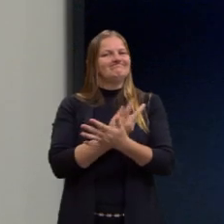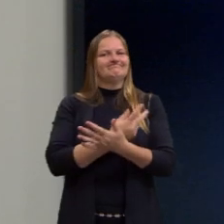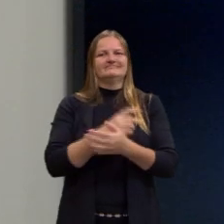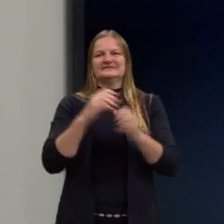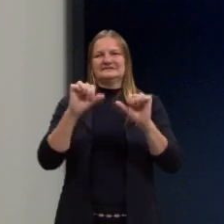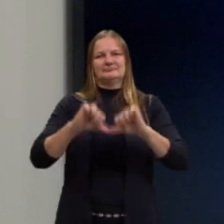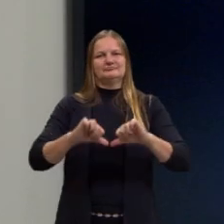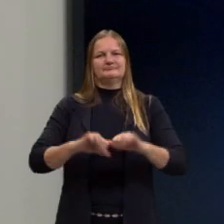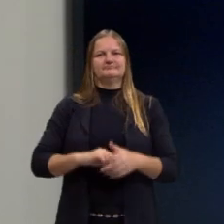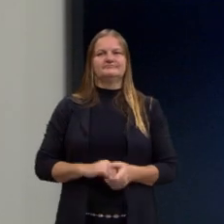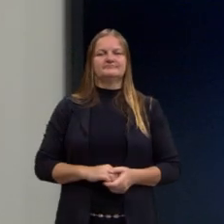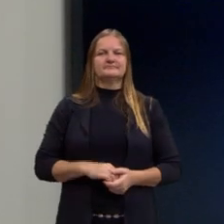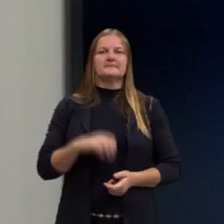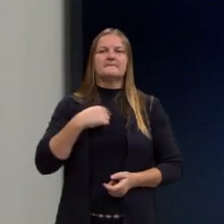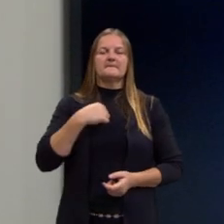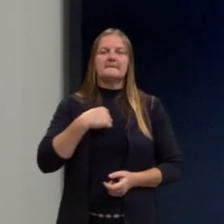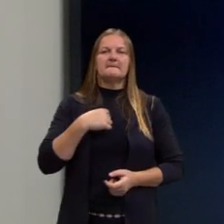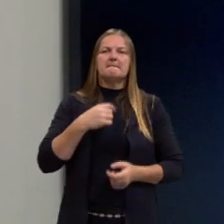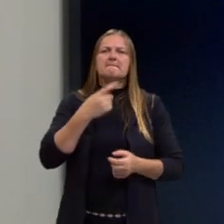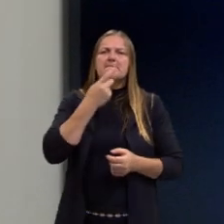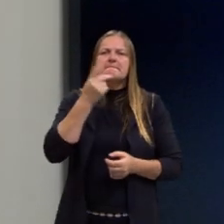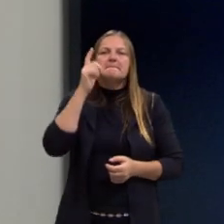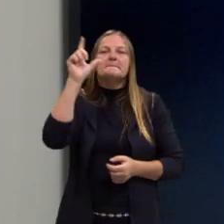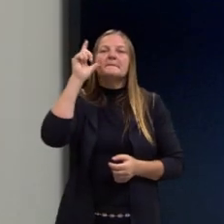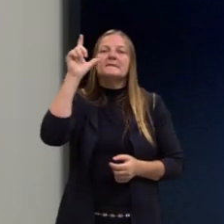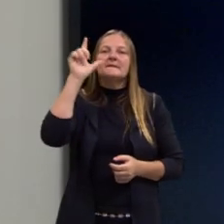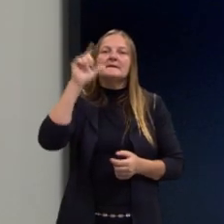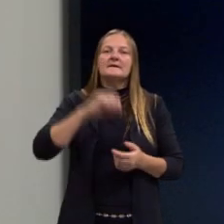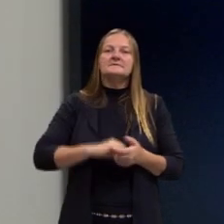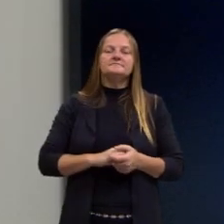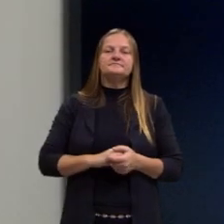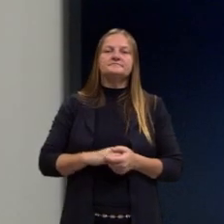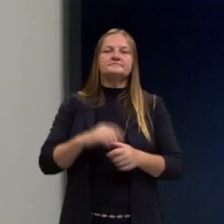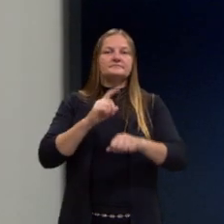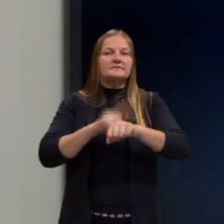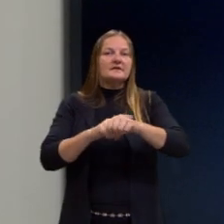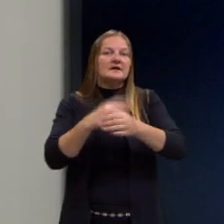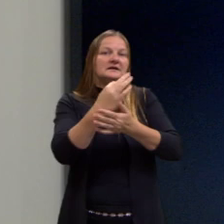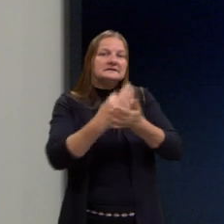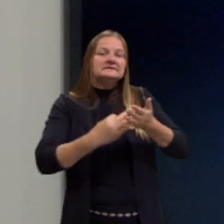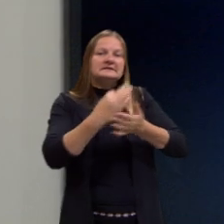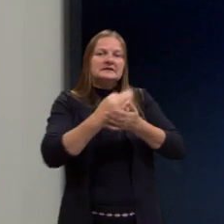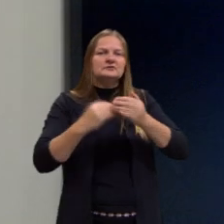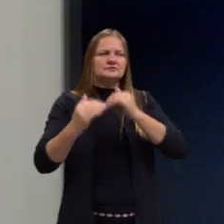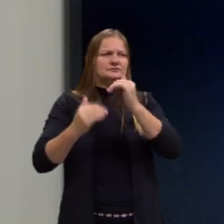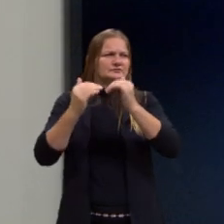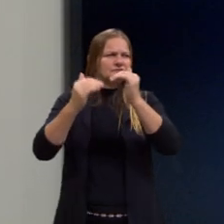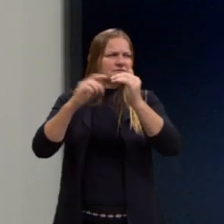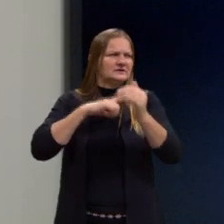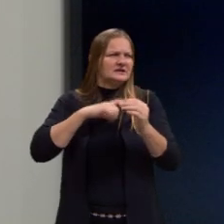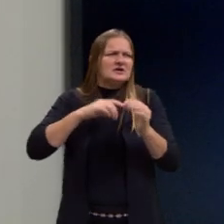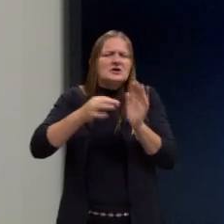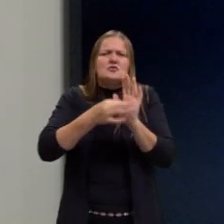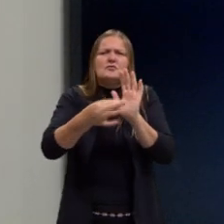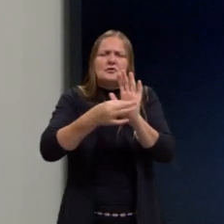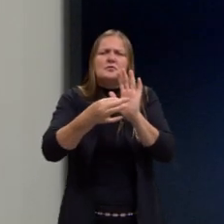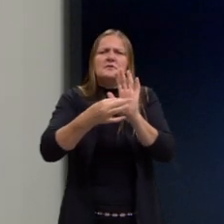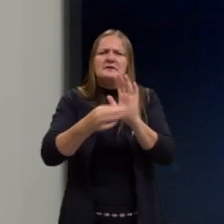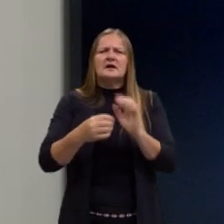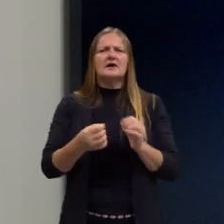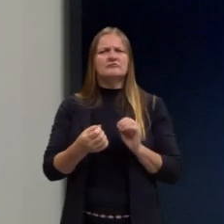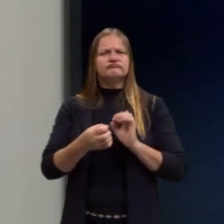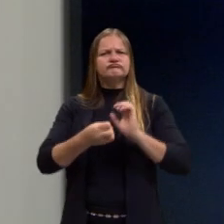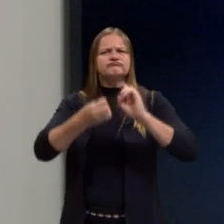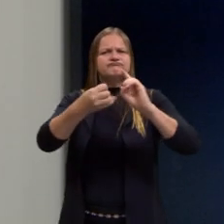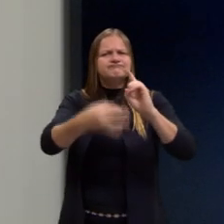E se eu tô conseguindo no meu texto desenvolver argumentar decertar